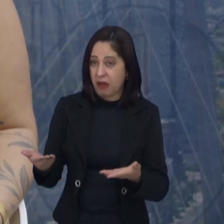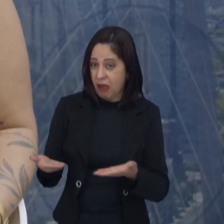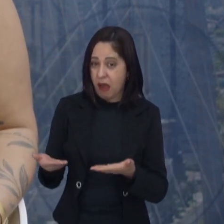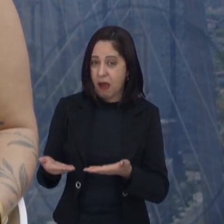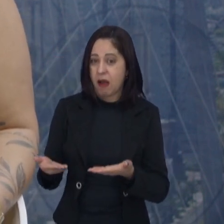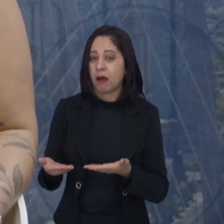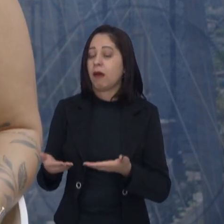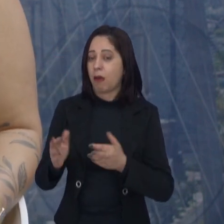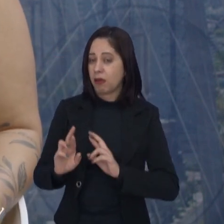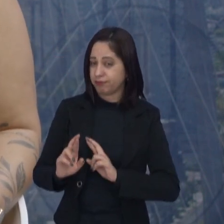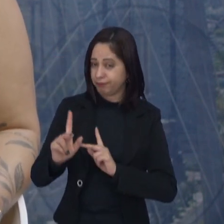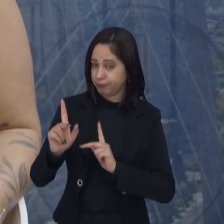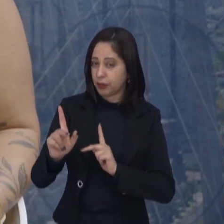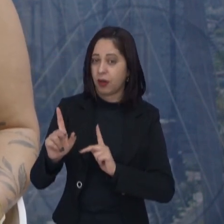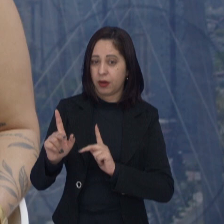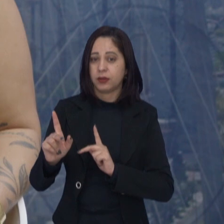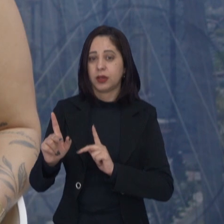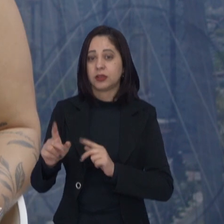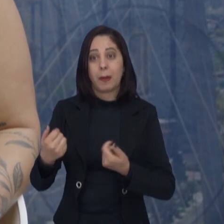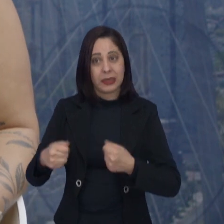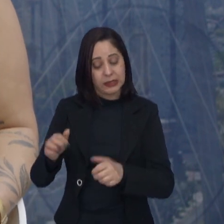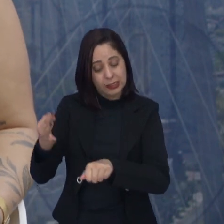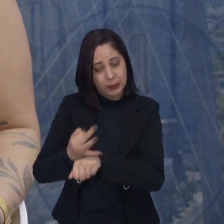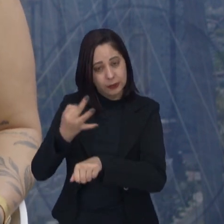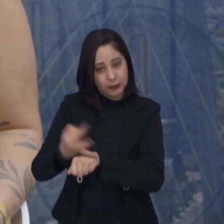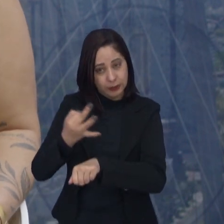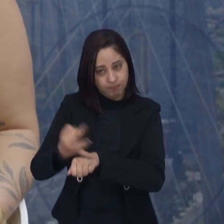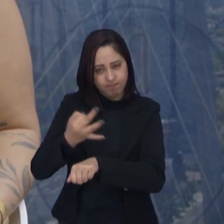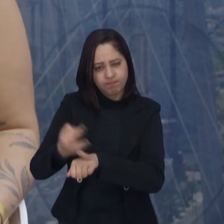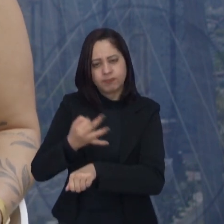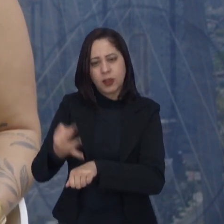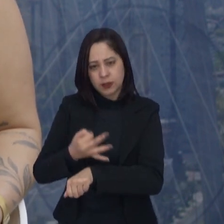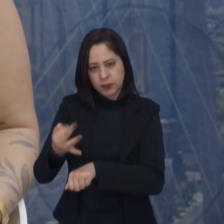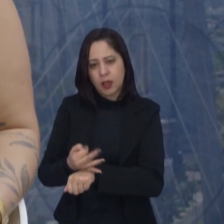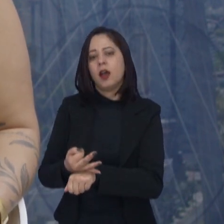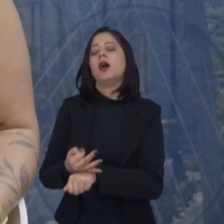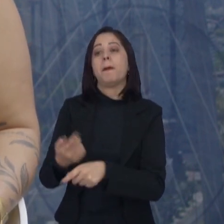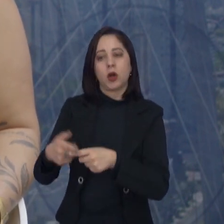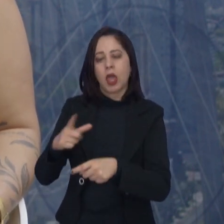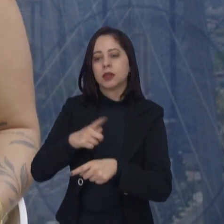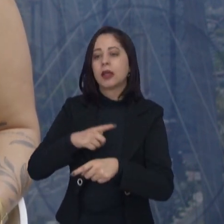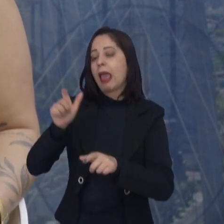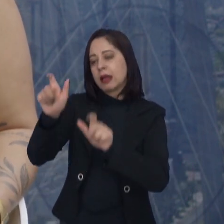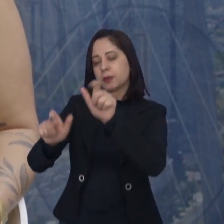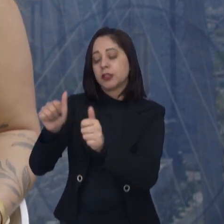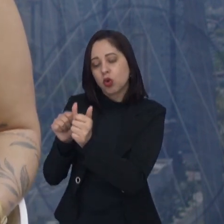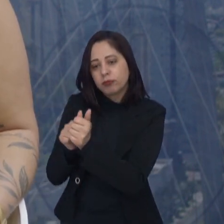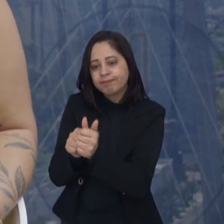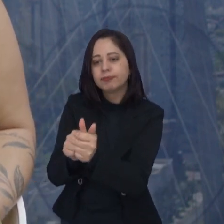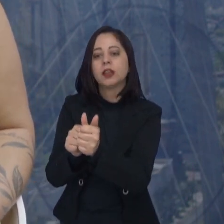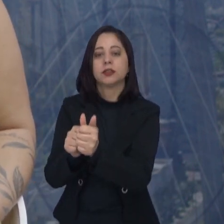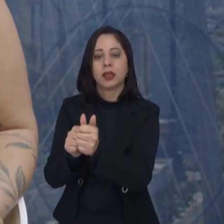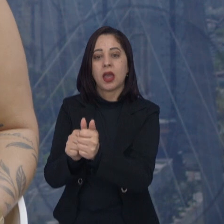produz conteúdo. Mas você ter constância, até porque você vai conseguir ter o seu nicho, o seu público, e você realmente trabalhar